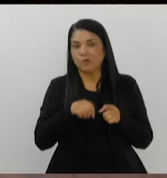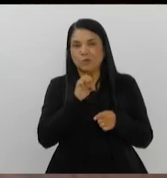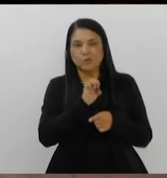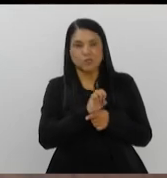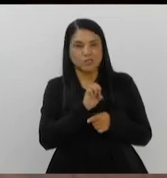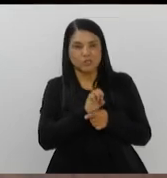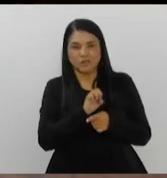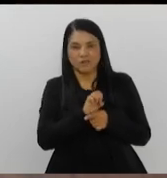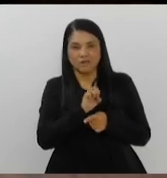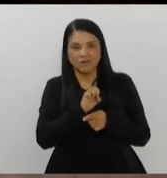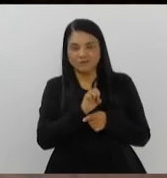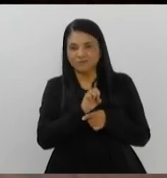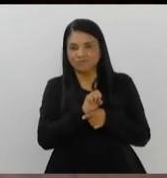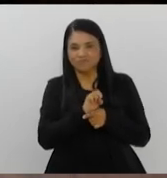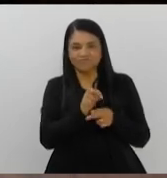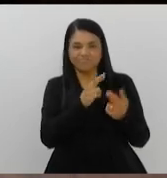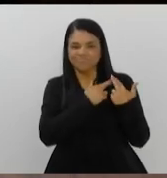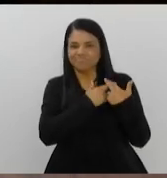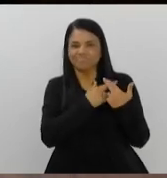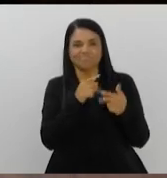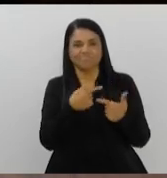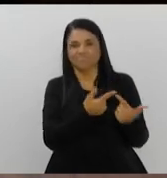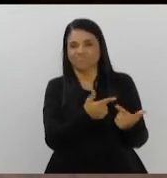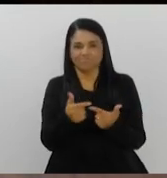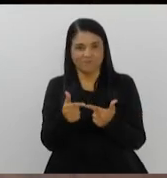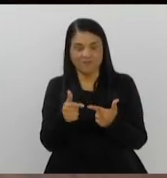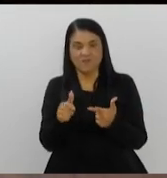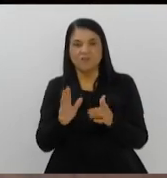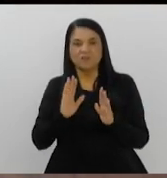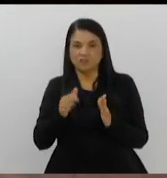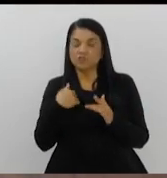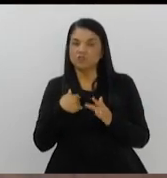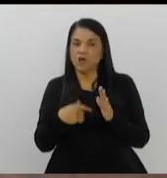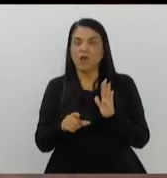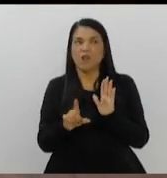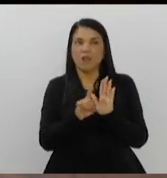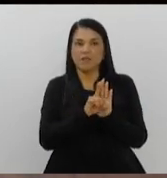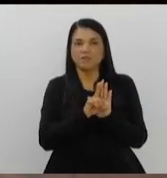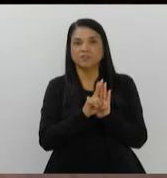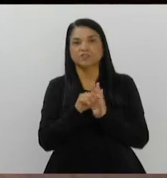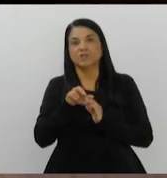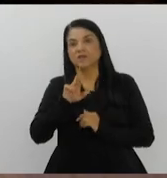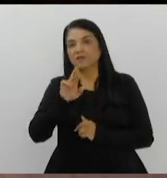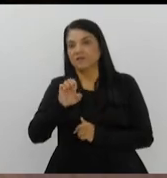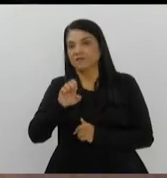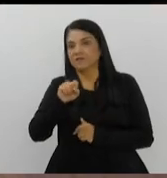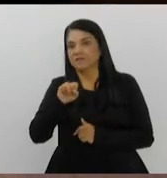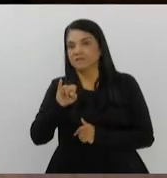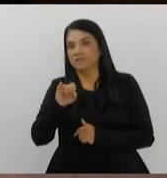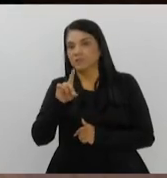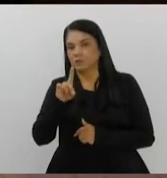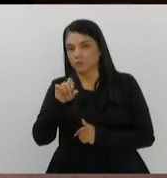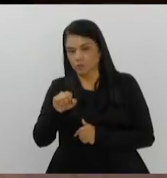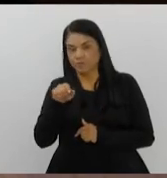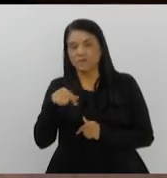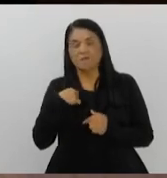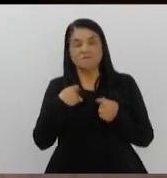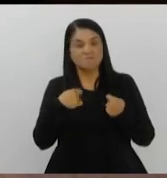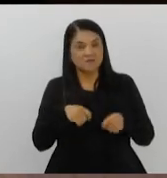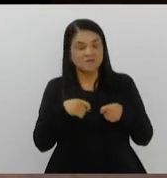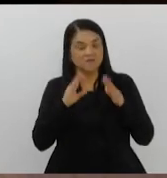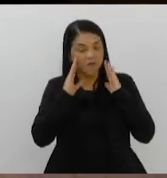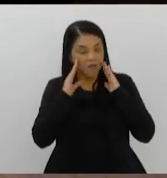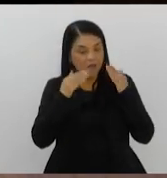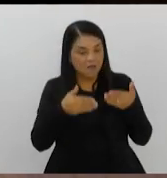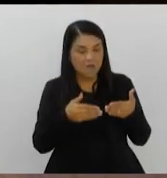Estado... Pode ter uma lei geral de resíduos, até a gente já fez isso. Mas tem questões que são muito municipais. A gente deve atentar, a Vossa